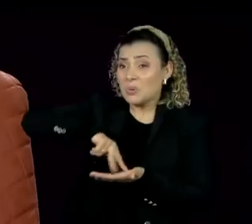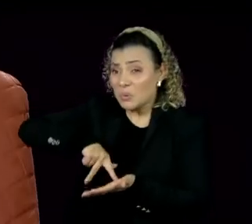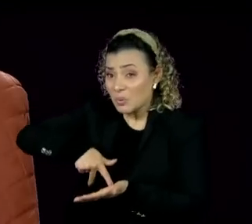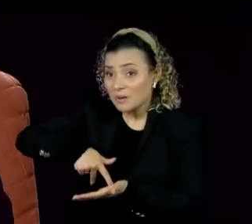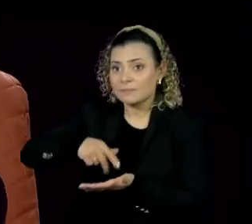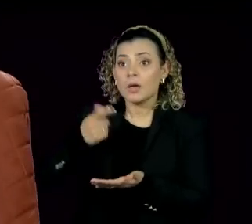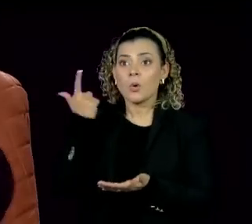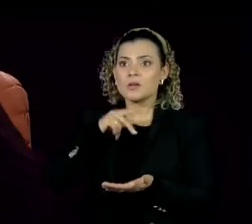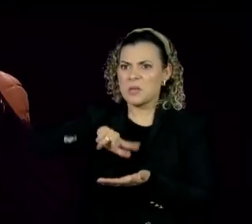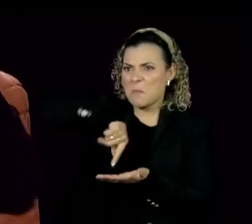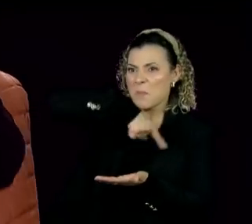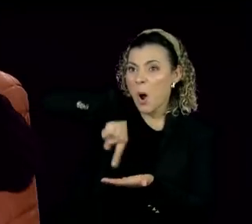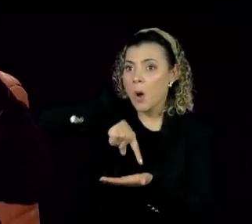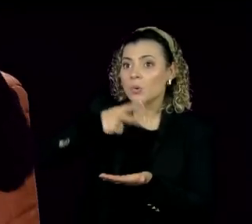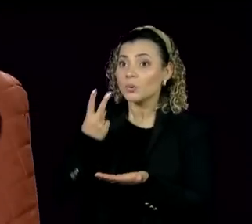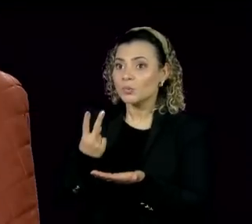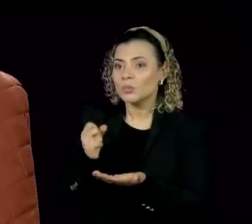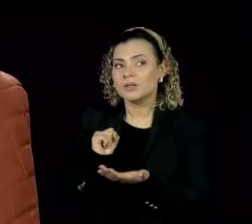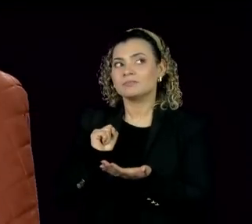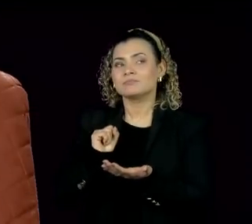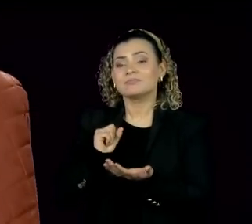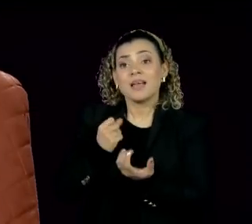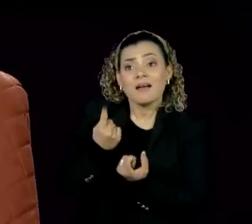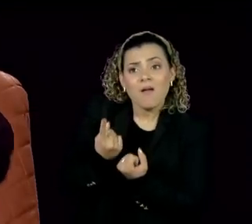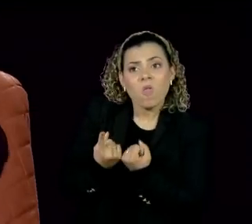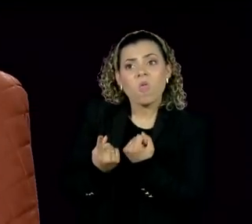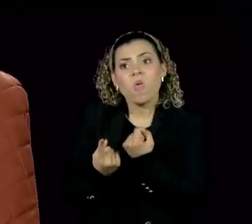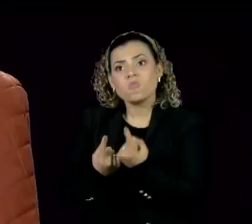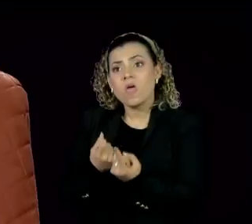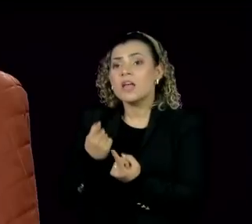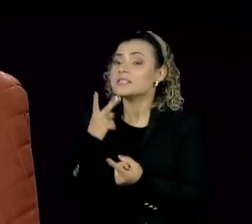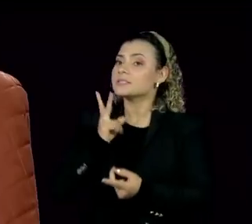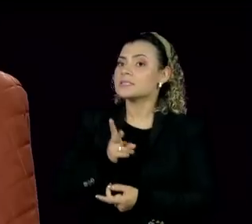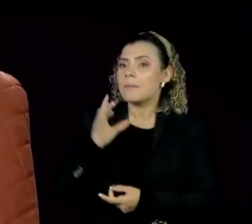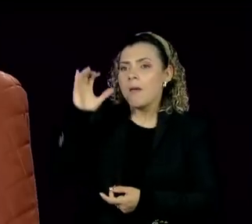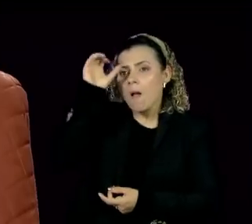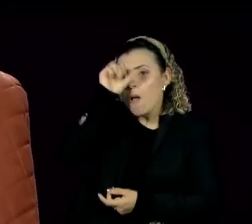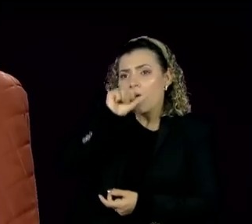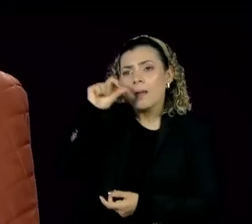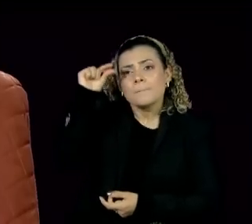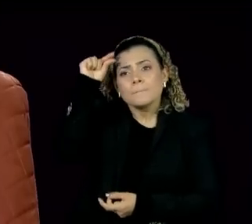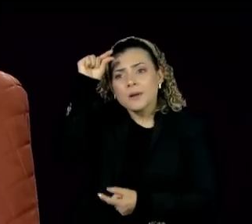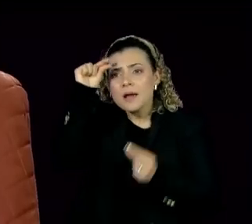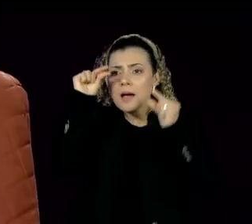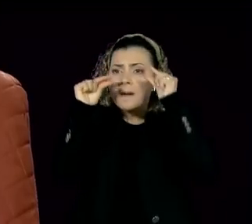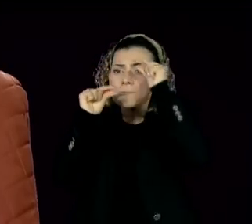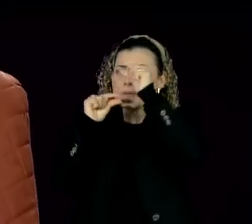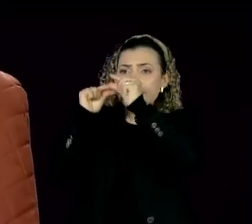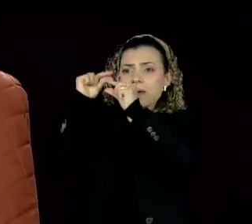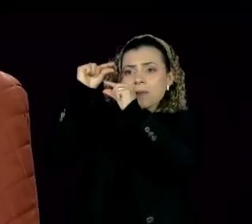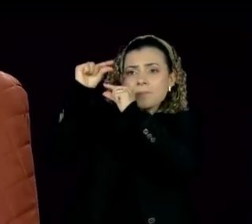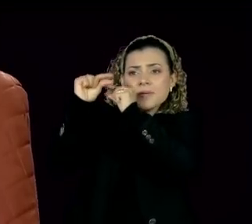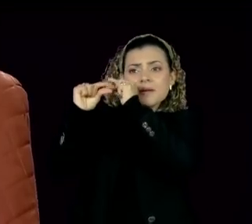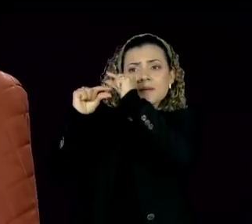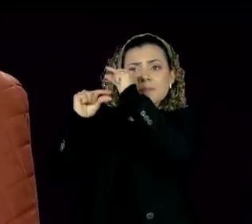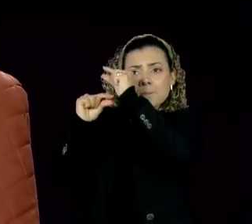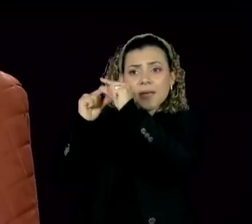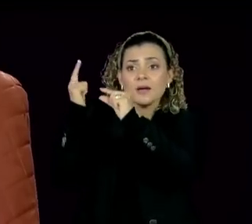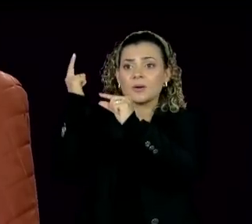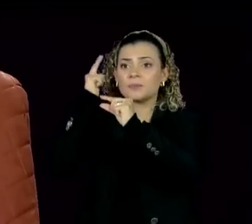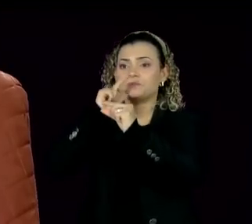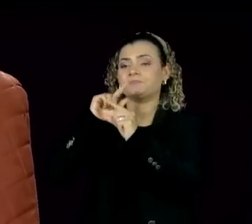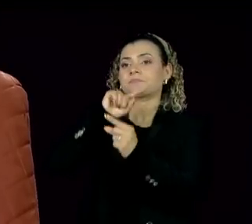2. Você sempre tem que alcançar, né? Tá ali para alcançar, né, novos objetivos. E isso é